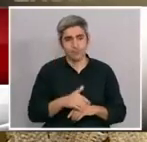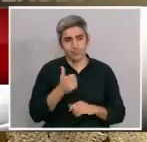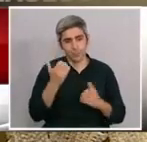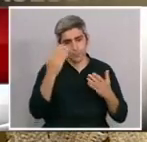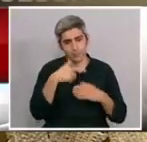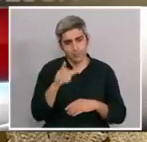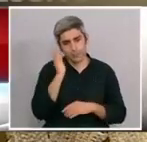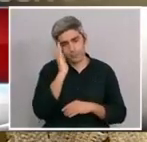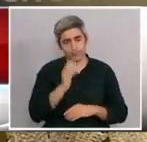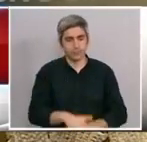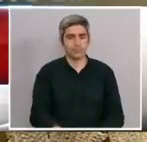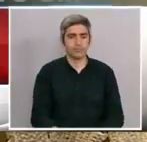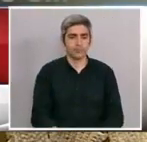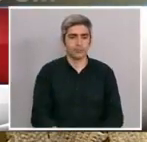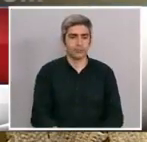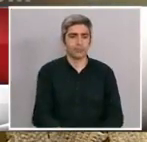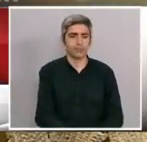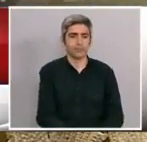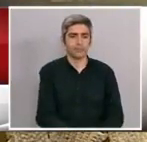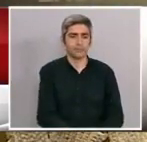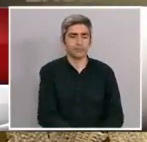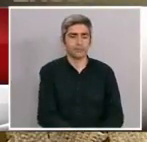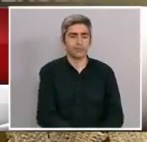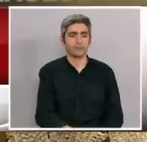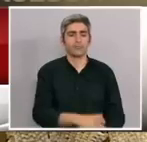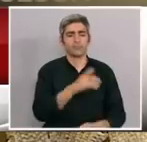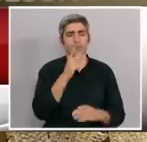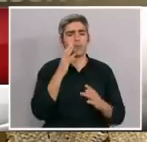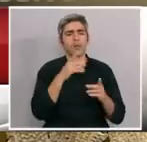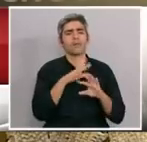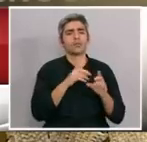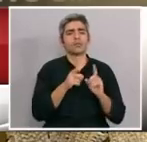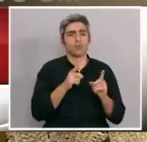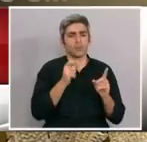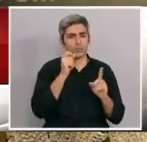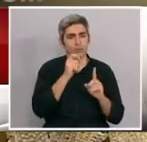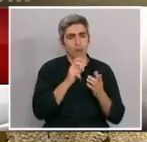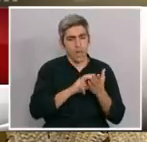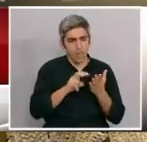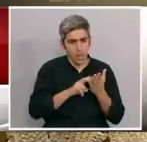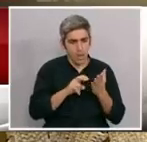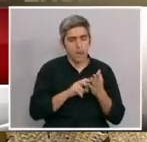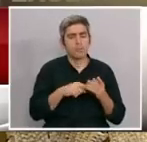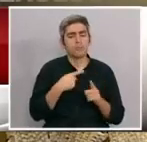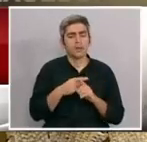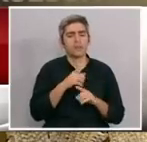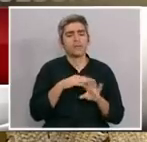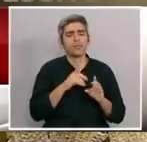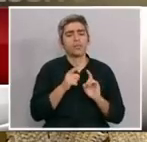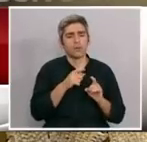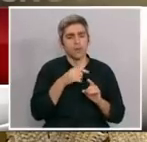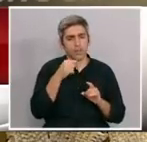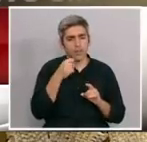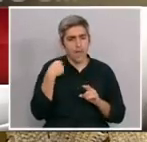noites e íamos embora. Mas ele, como estava a dizer, André, normalmente o que é que fazia? Para além de ler, não fazia, o que é que o viam fazer